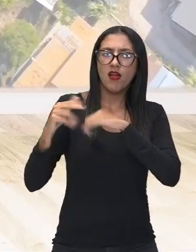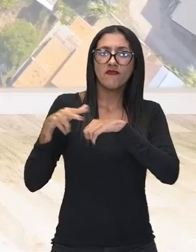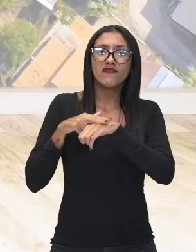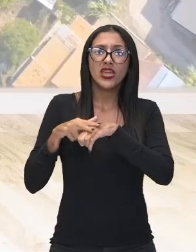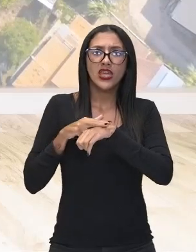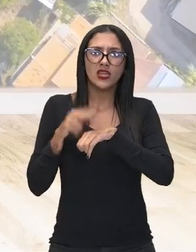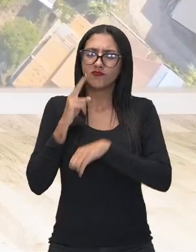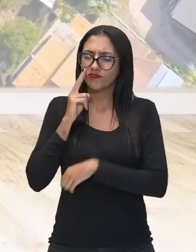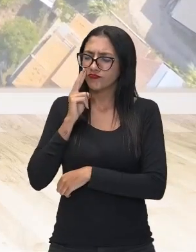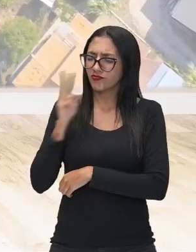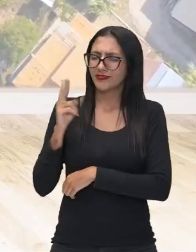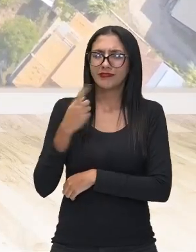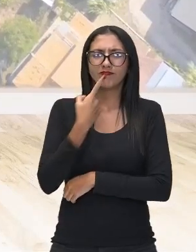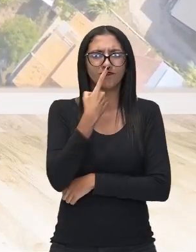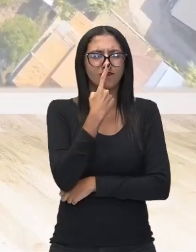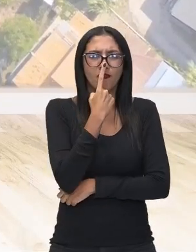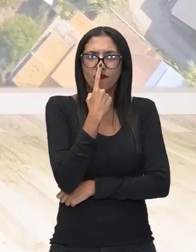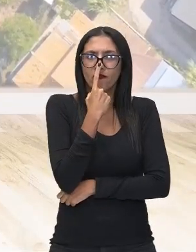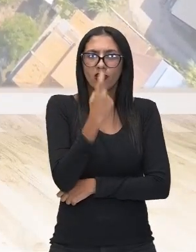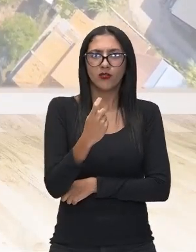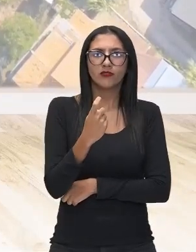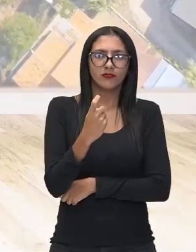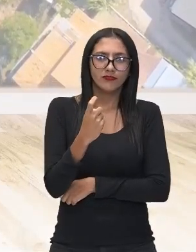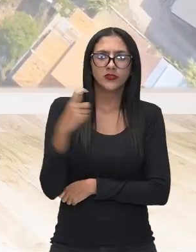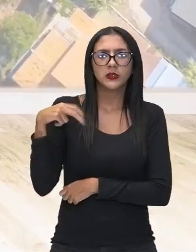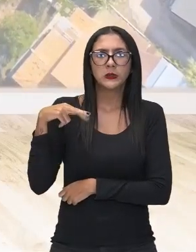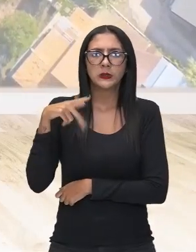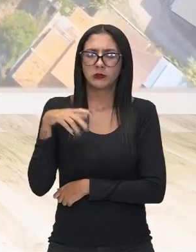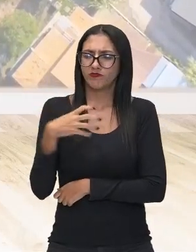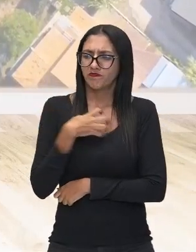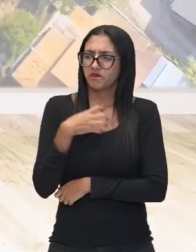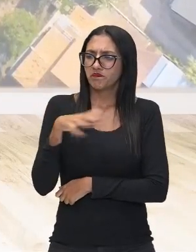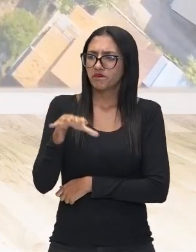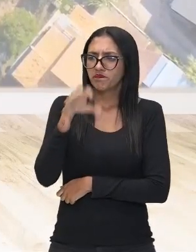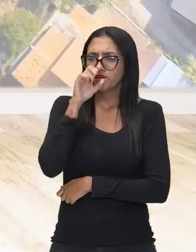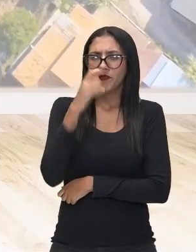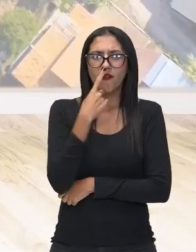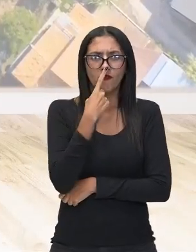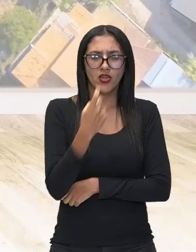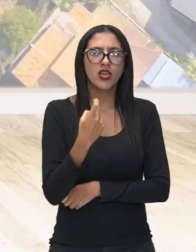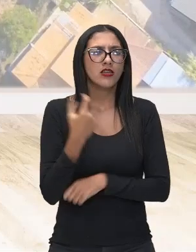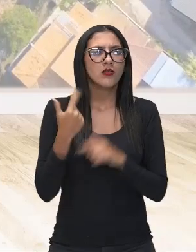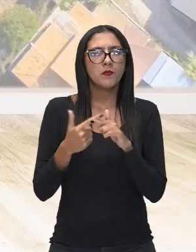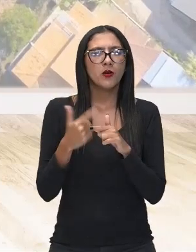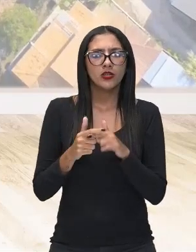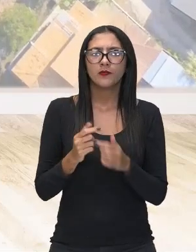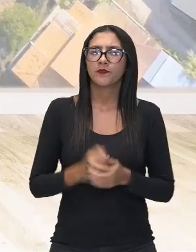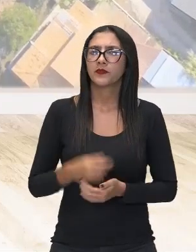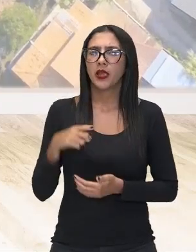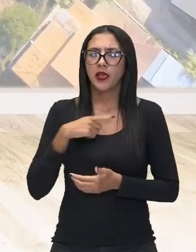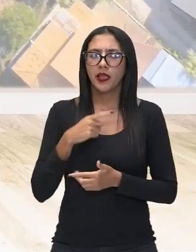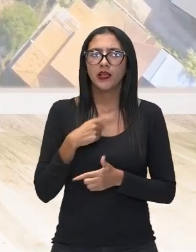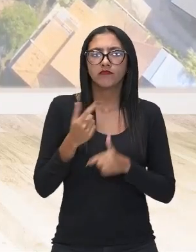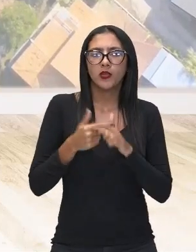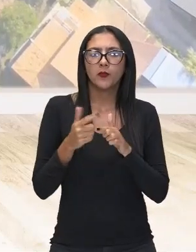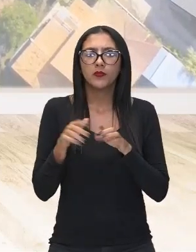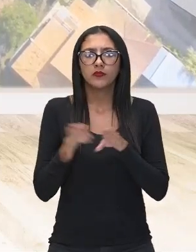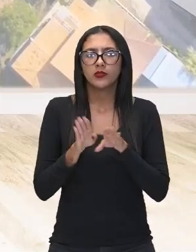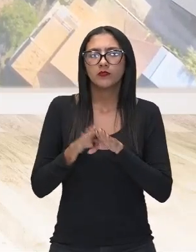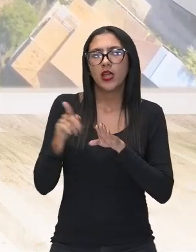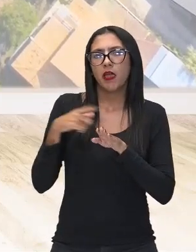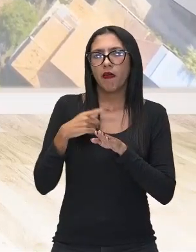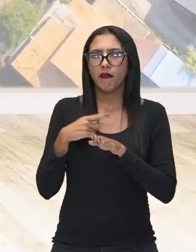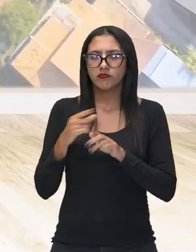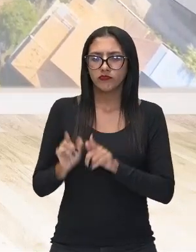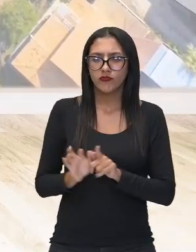gente percebe o mau cheiro quando a gente passa, por causa daí da demanda desses micro-organismos que eles